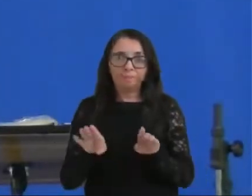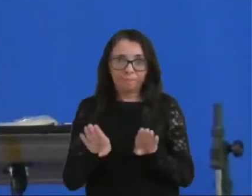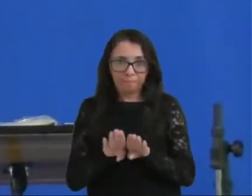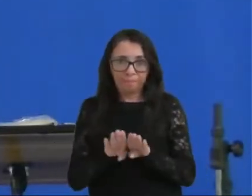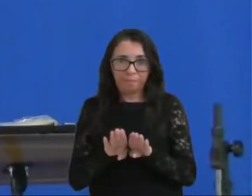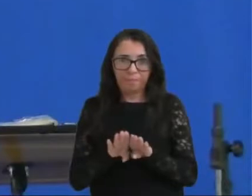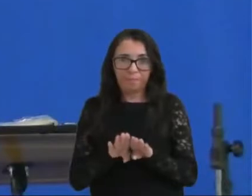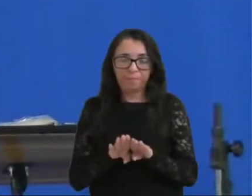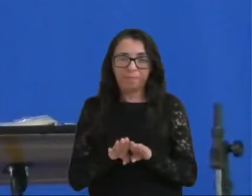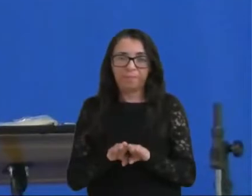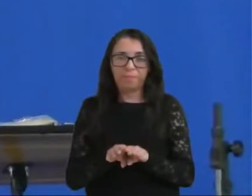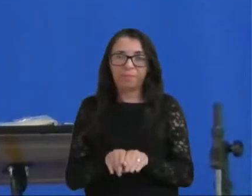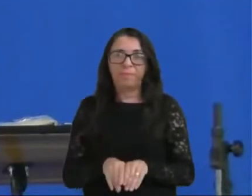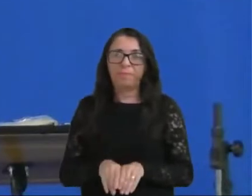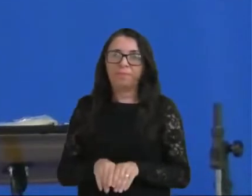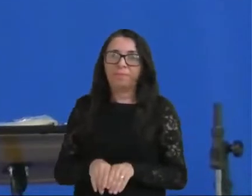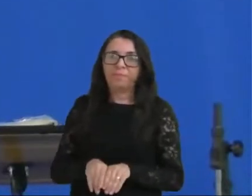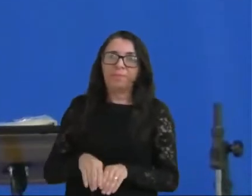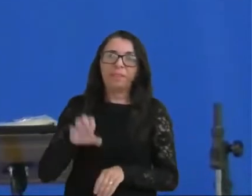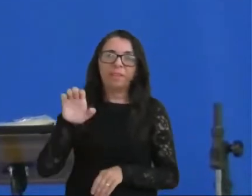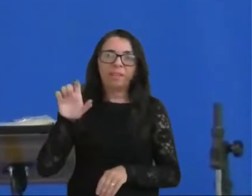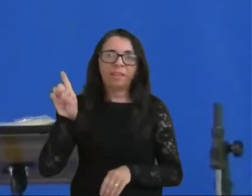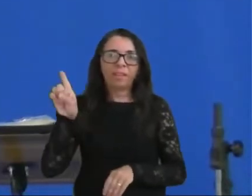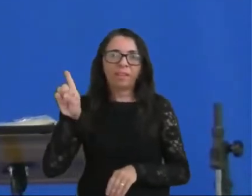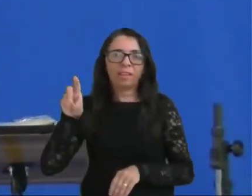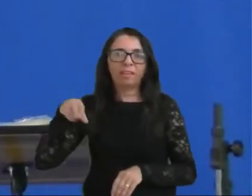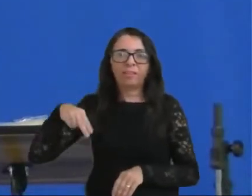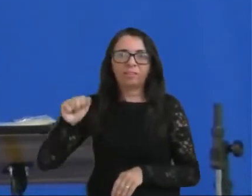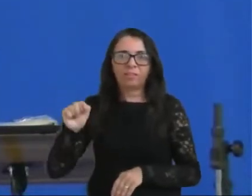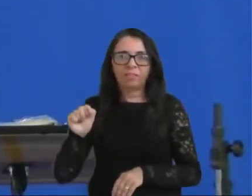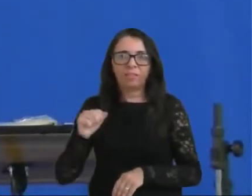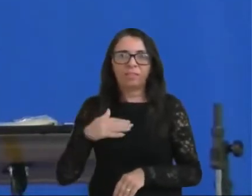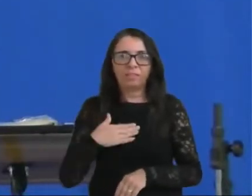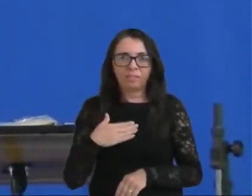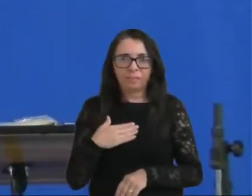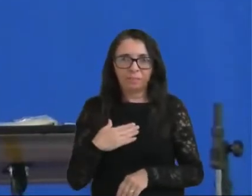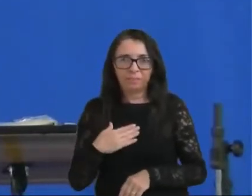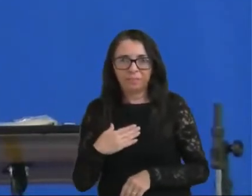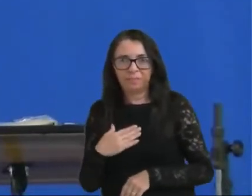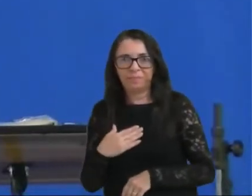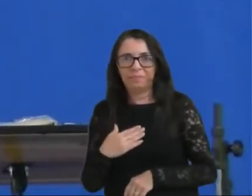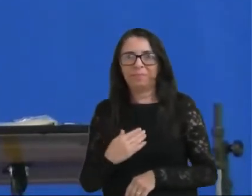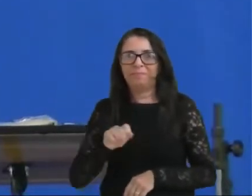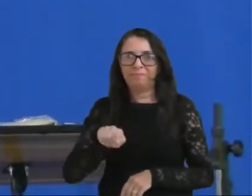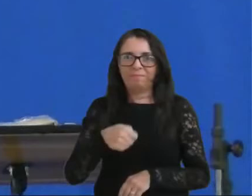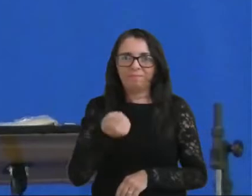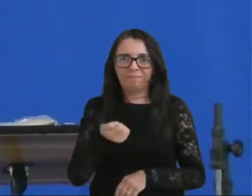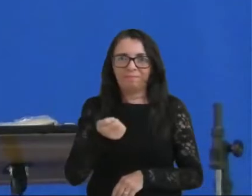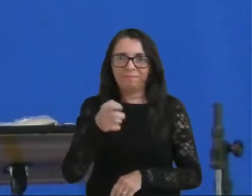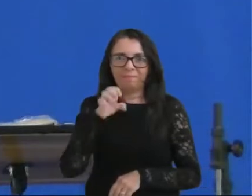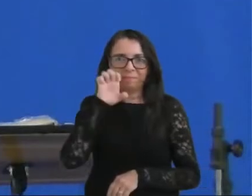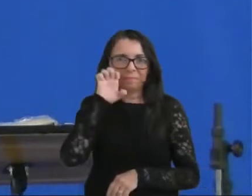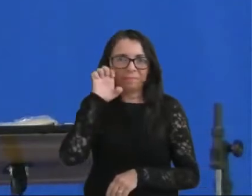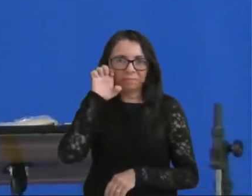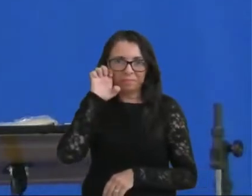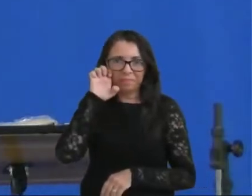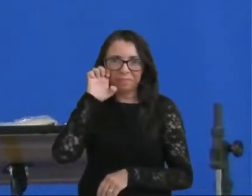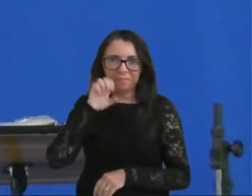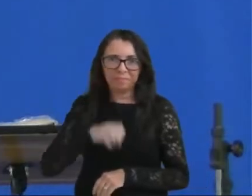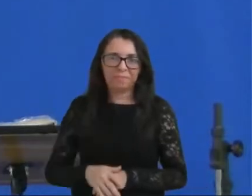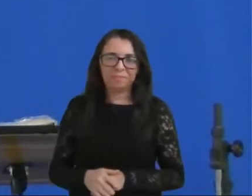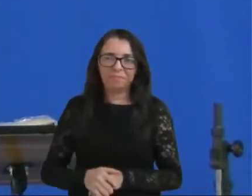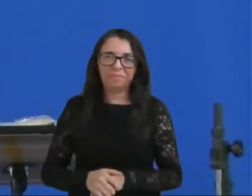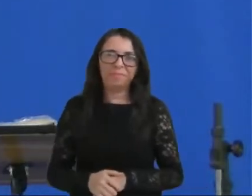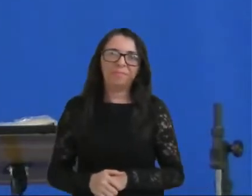algumas lives exclusivas a respeito do projeto André, Operação André, porque o projeto já está em